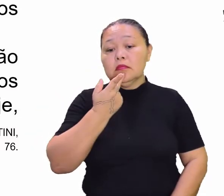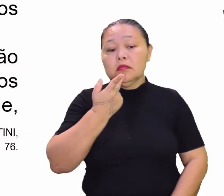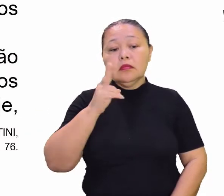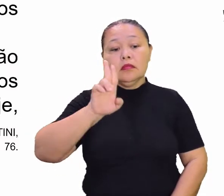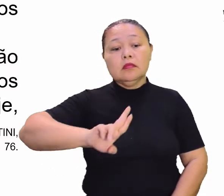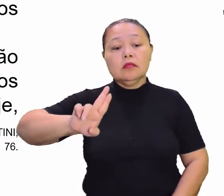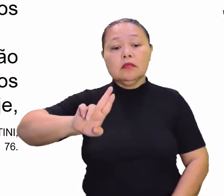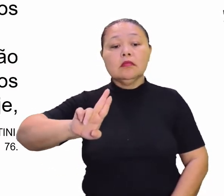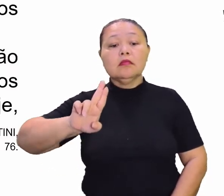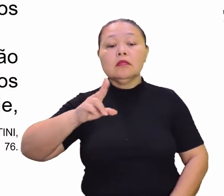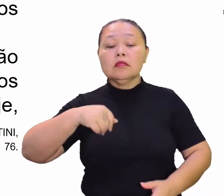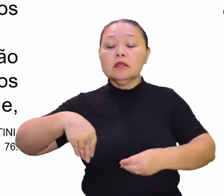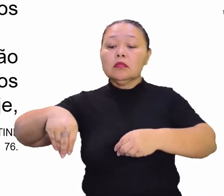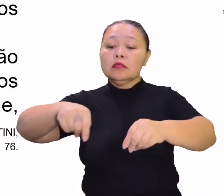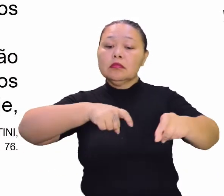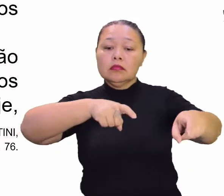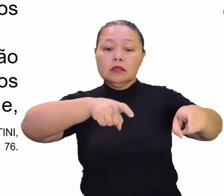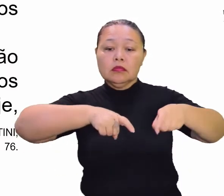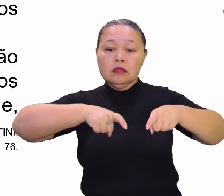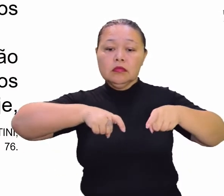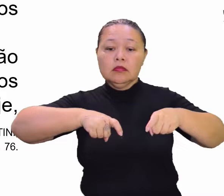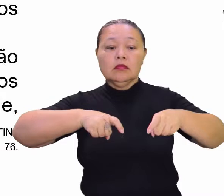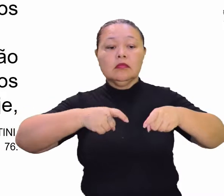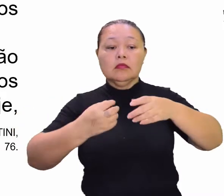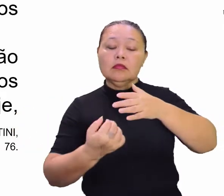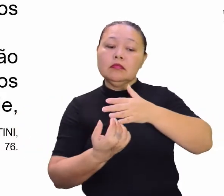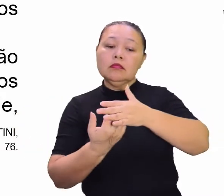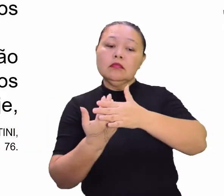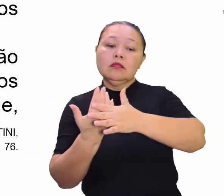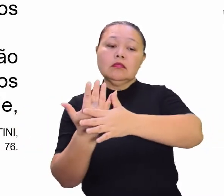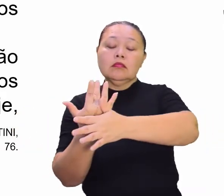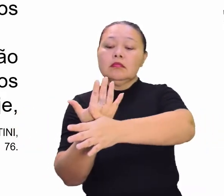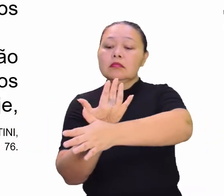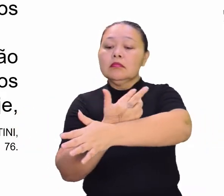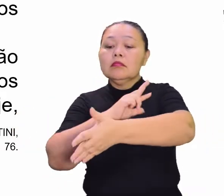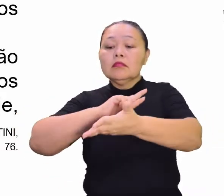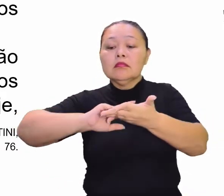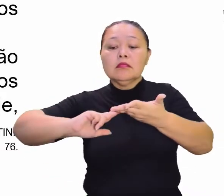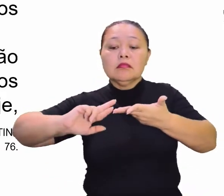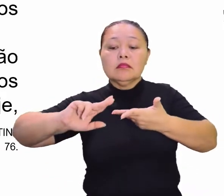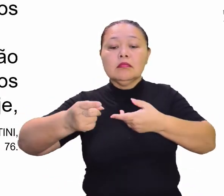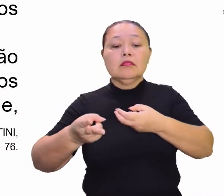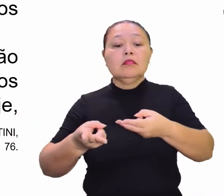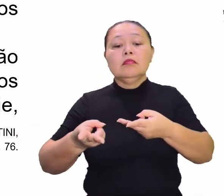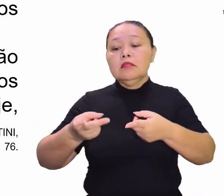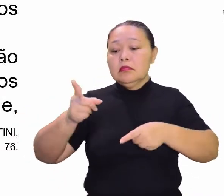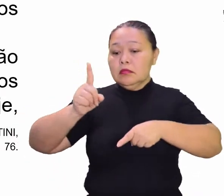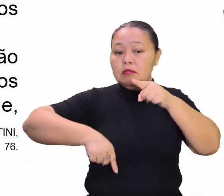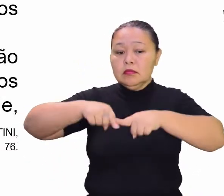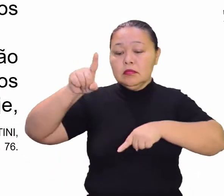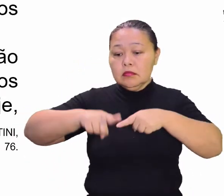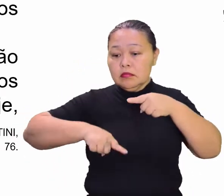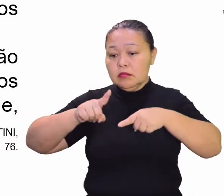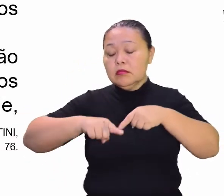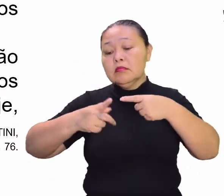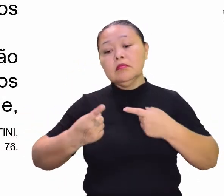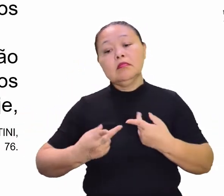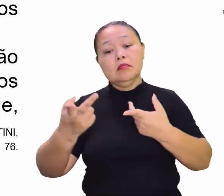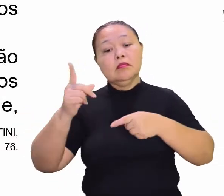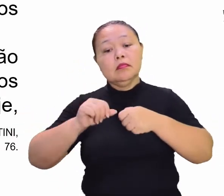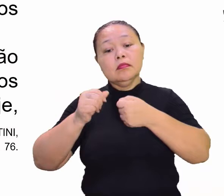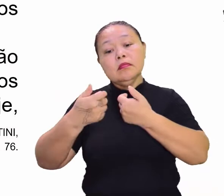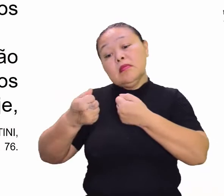mencionar a utilização dos melhores solos agrícola para o cultivo de gêneros de exportação, ficando os piores